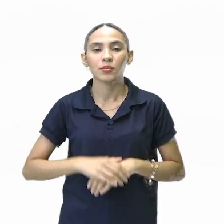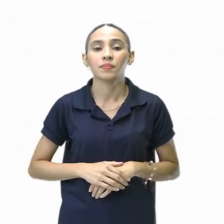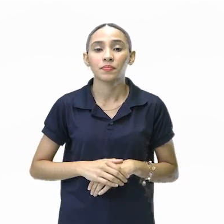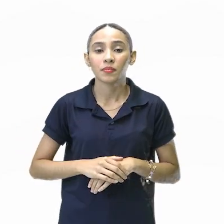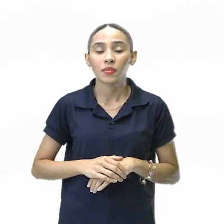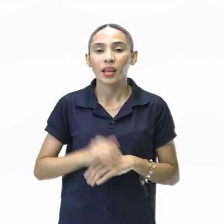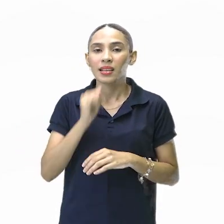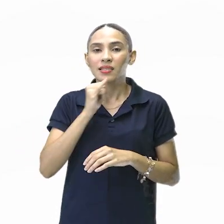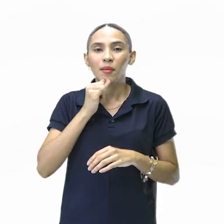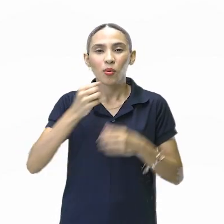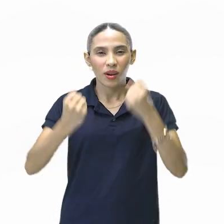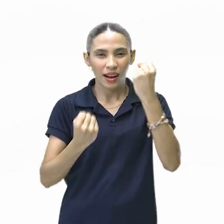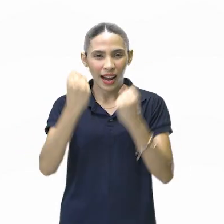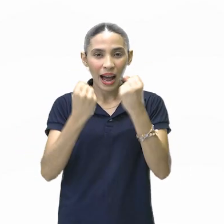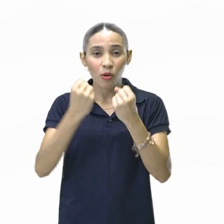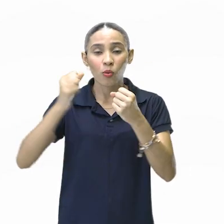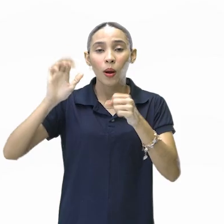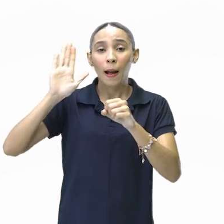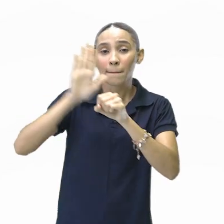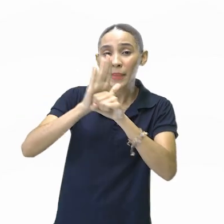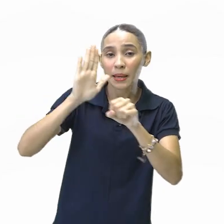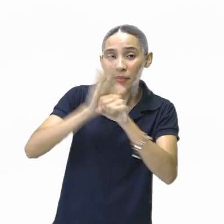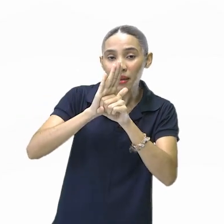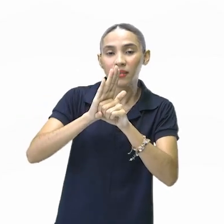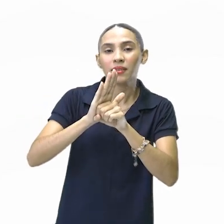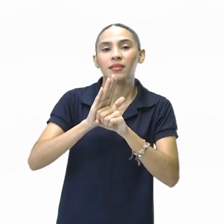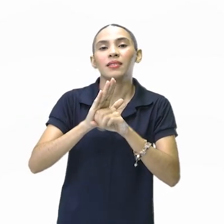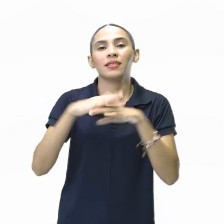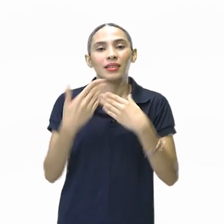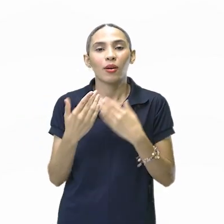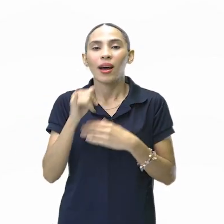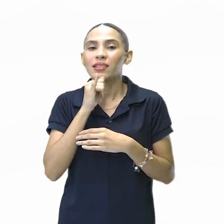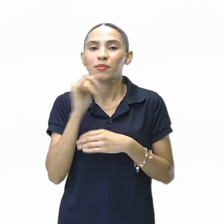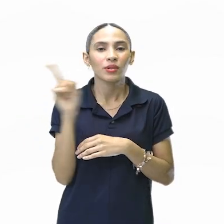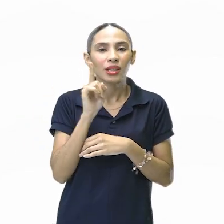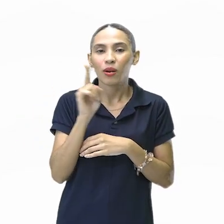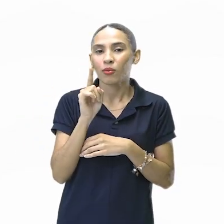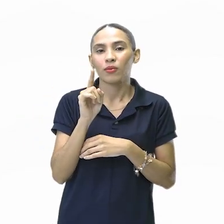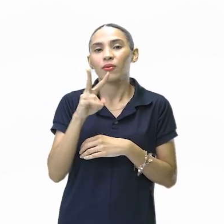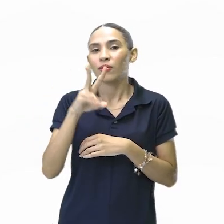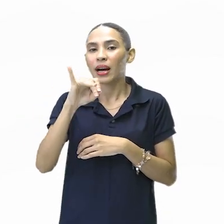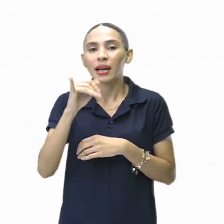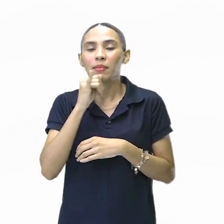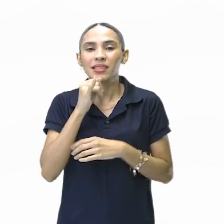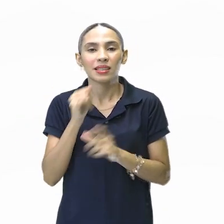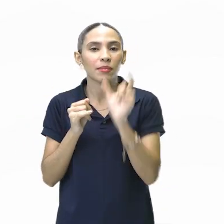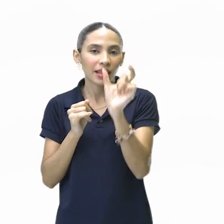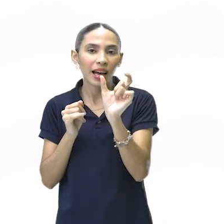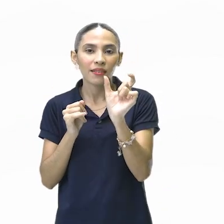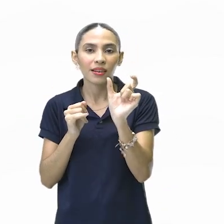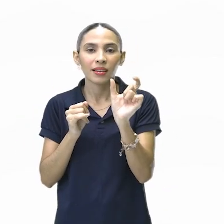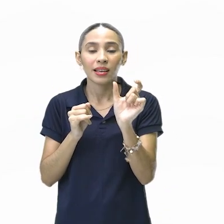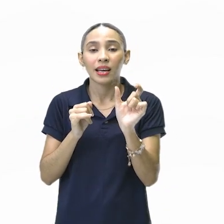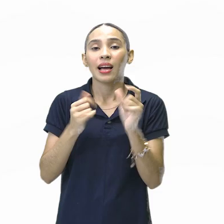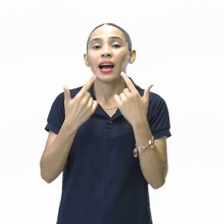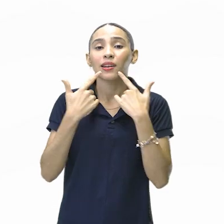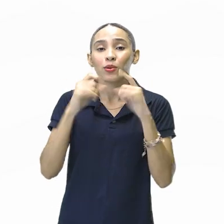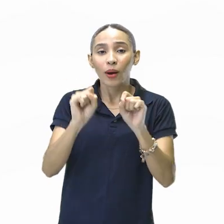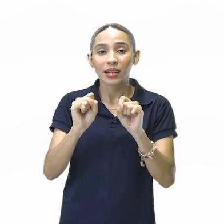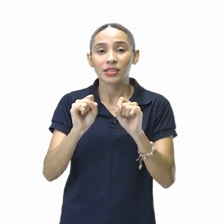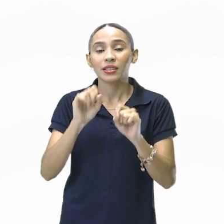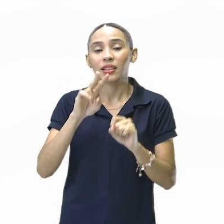a buzina. A buzina, ela não traz a palavra, a